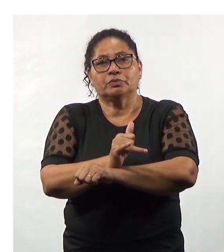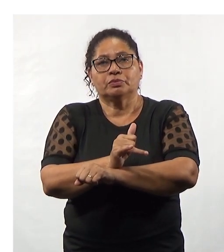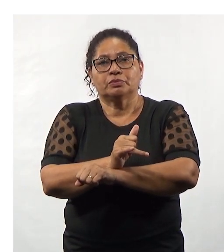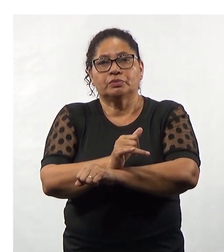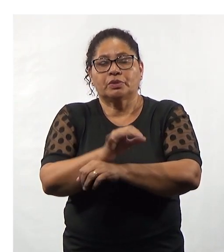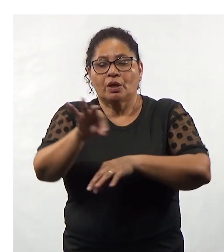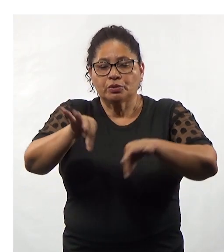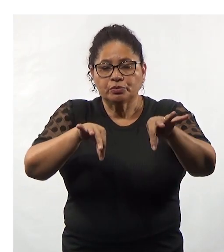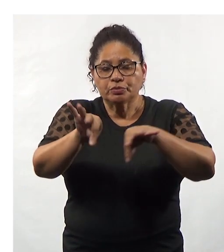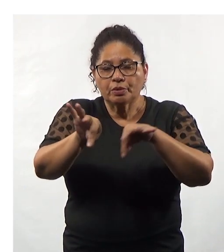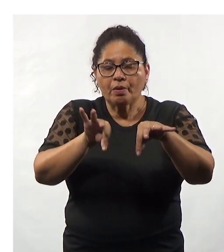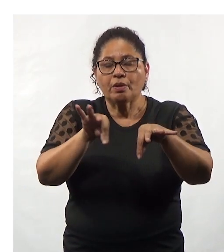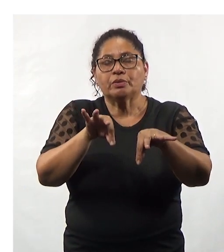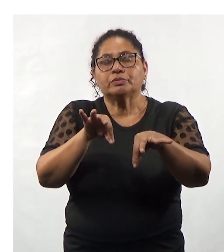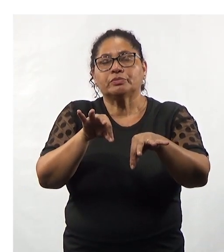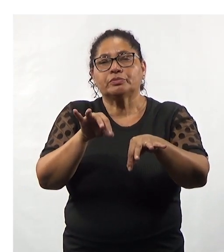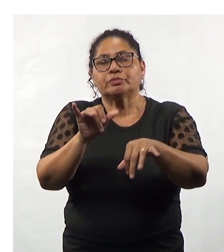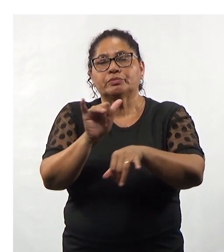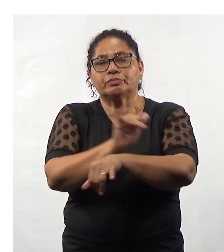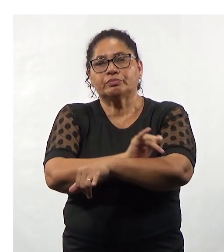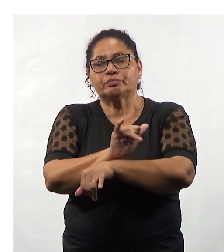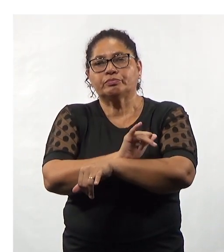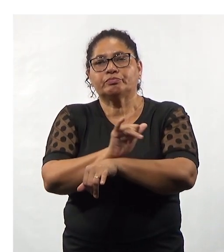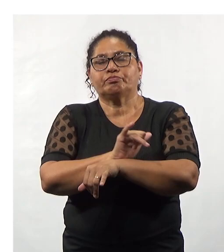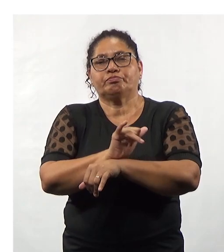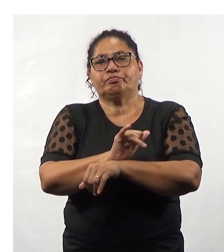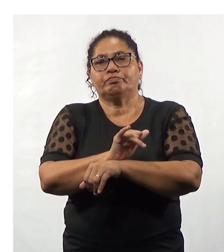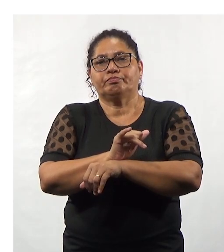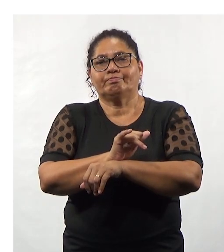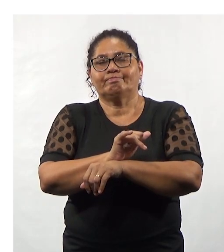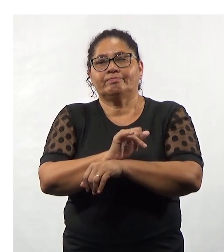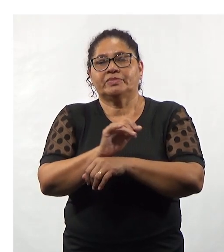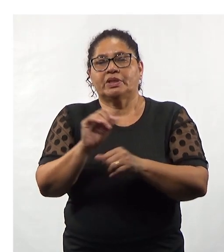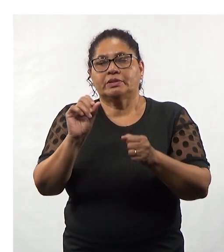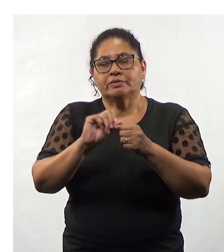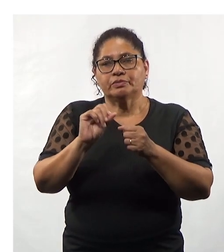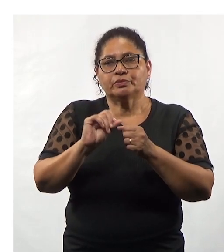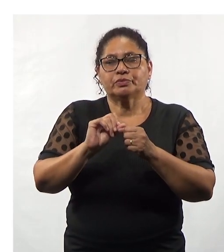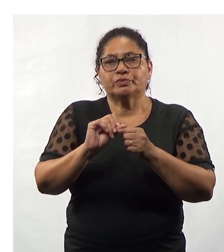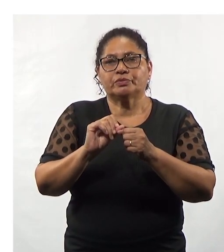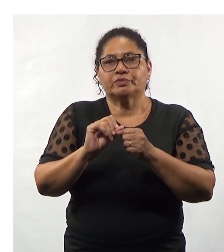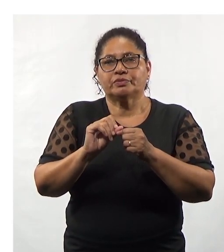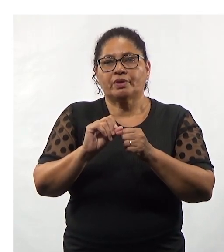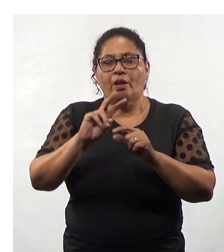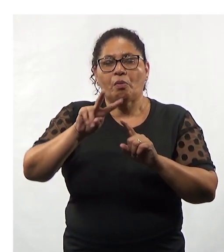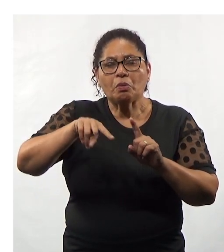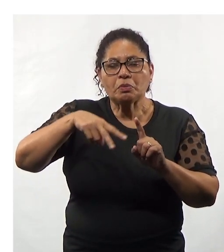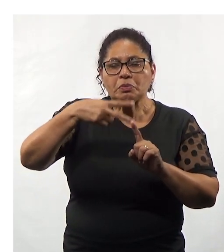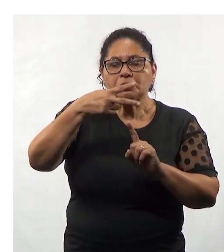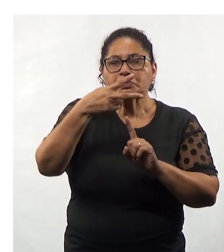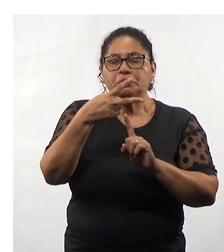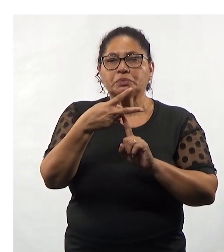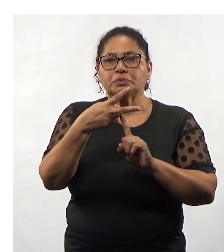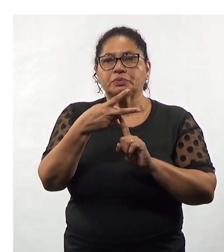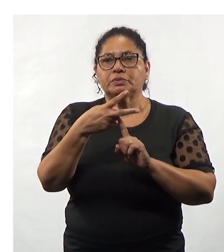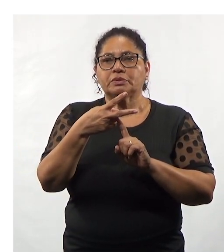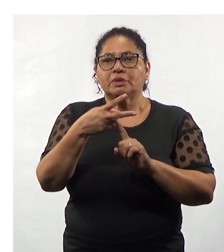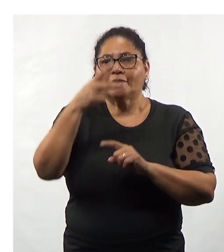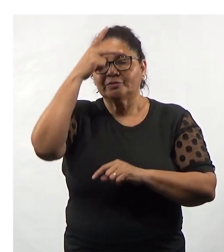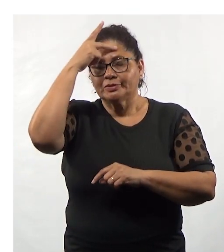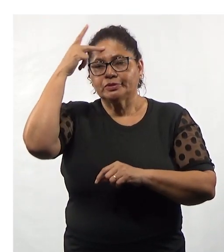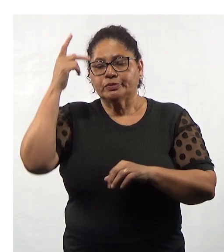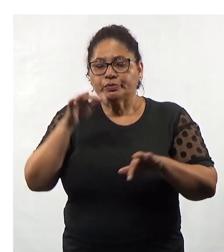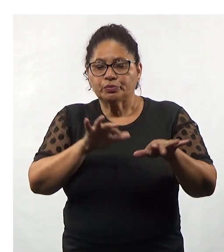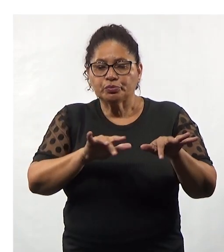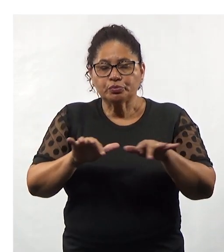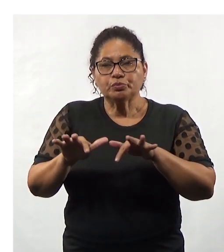o plano estratégico, não é? Ele está sendo desdobrado lá para o pessoal tático, pessoal